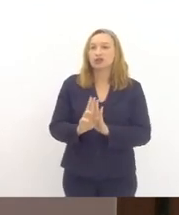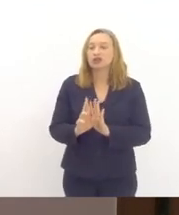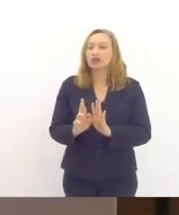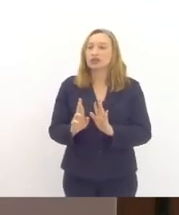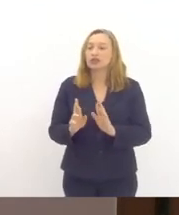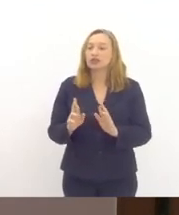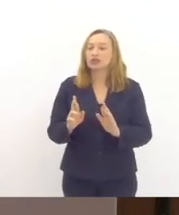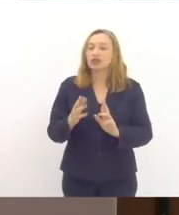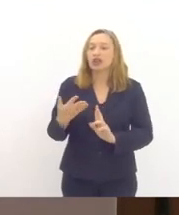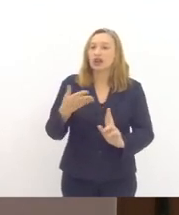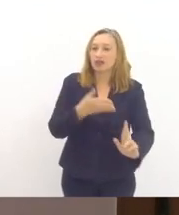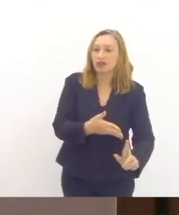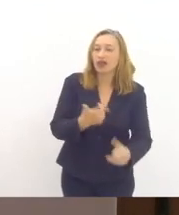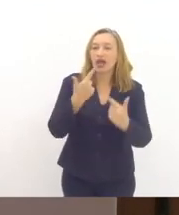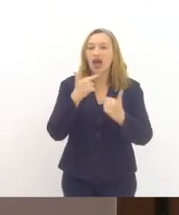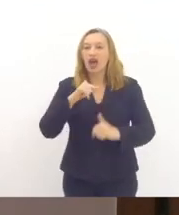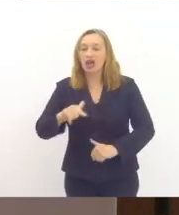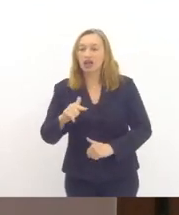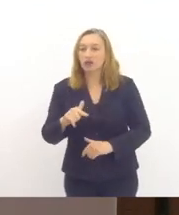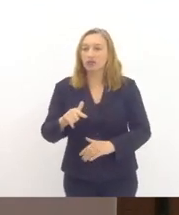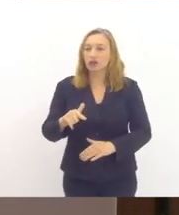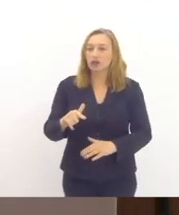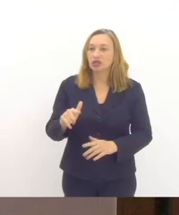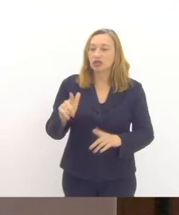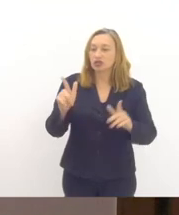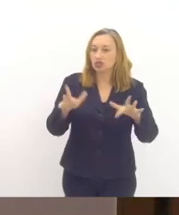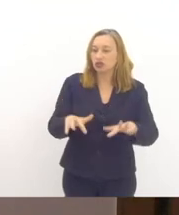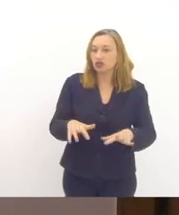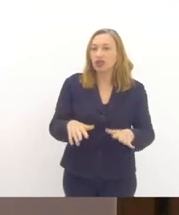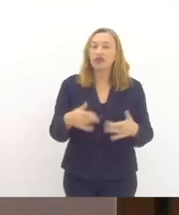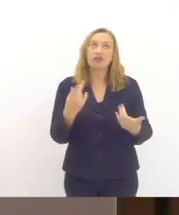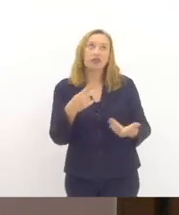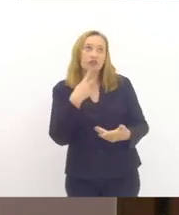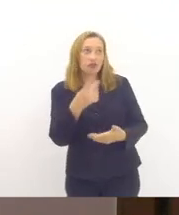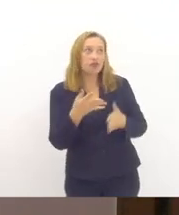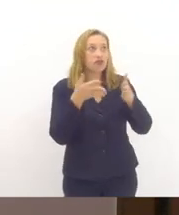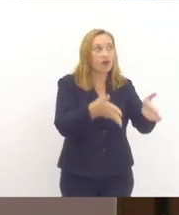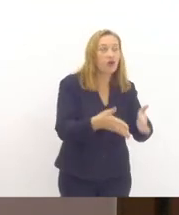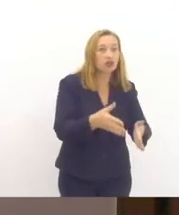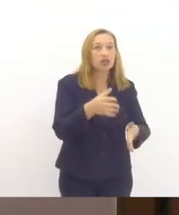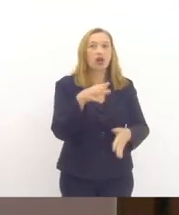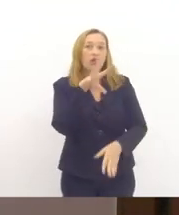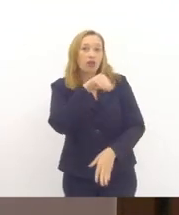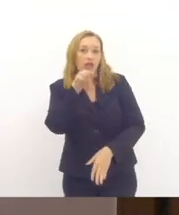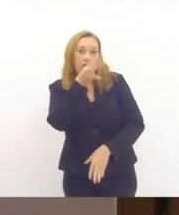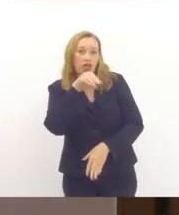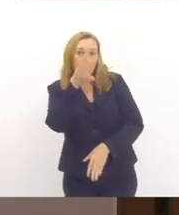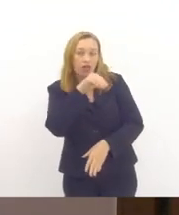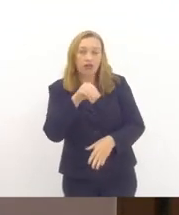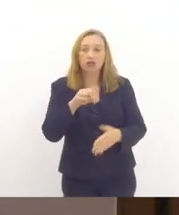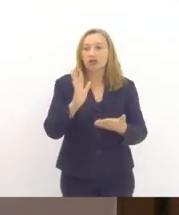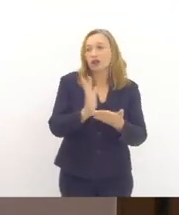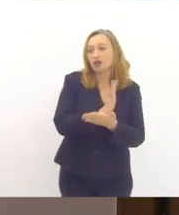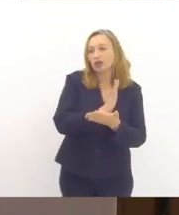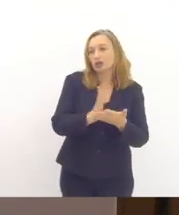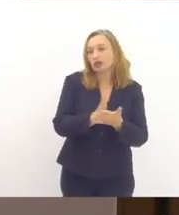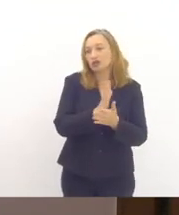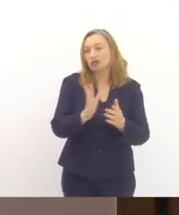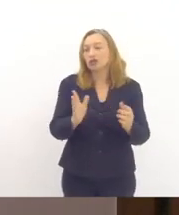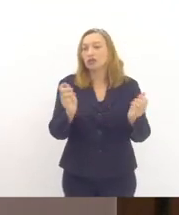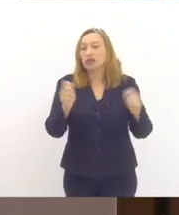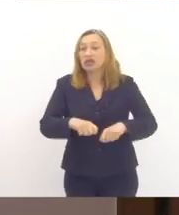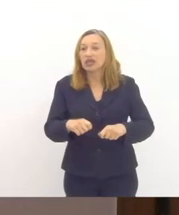estrangeira, quase sempre as preocupações são o foco na oralidade, o foco em determinadas competências,